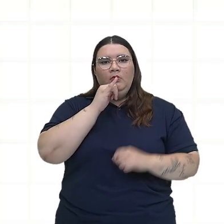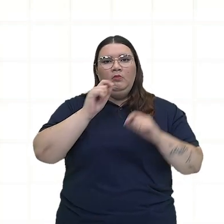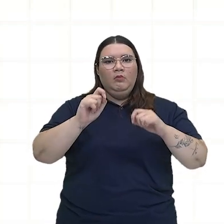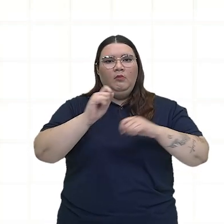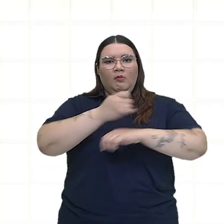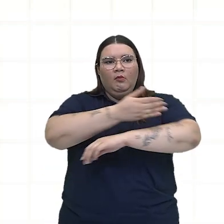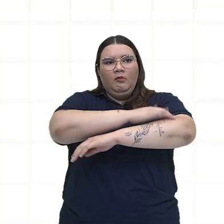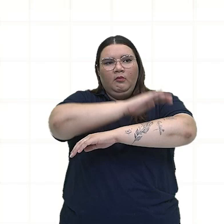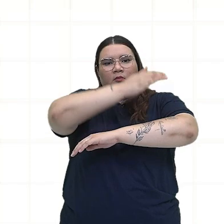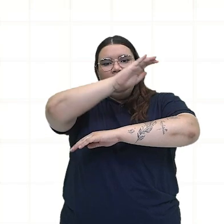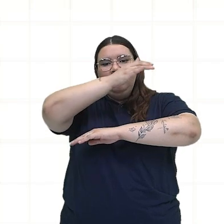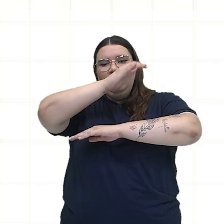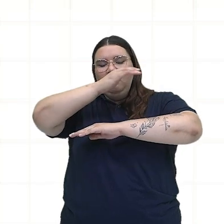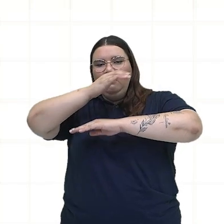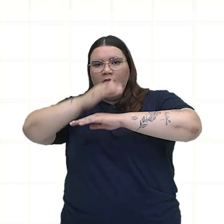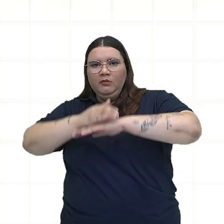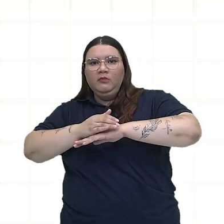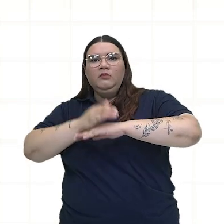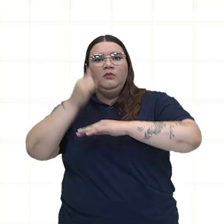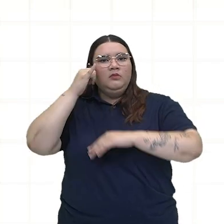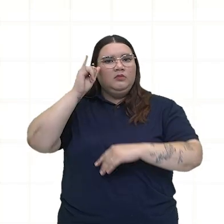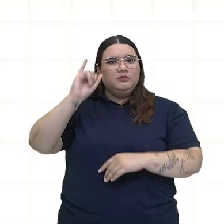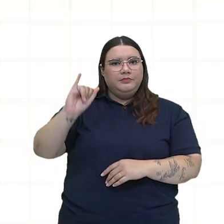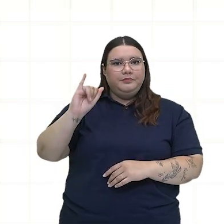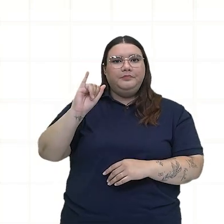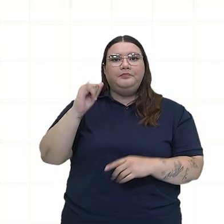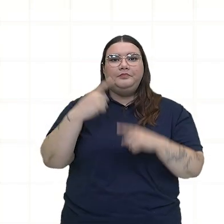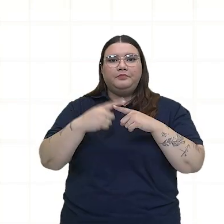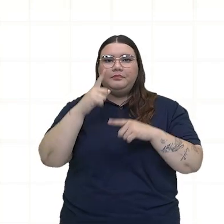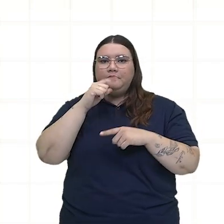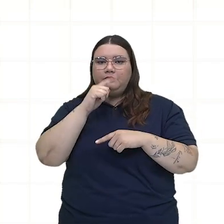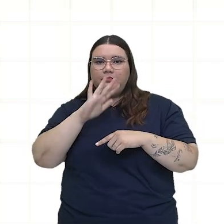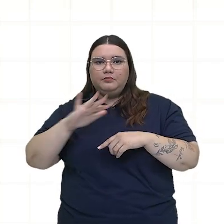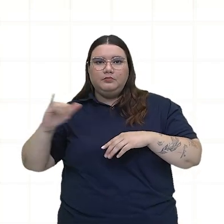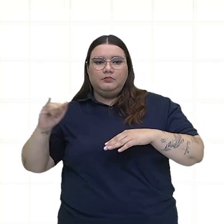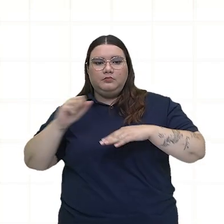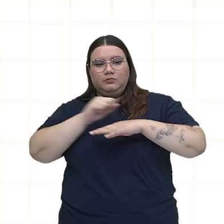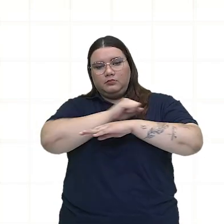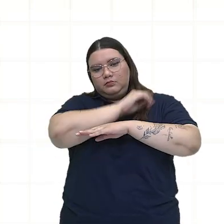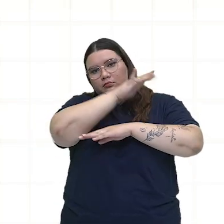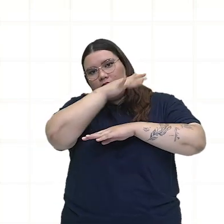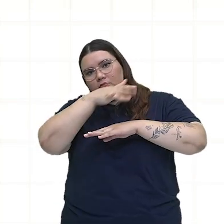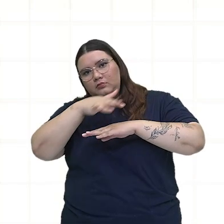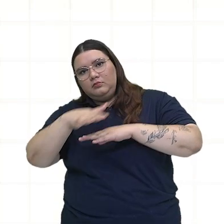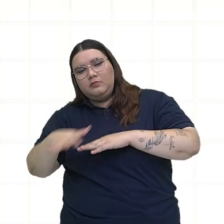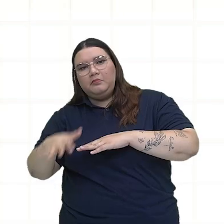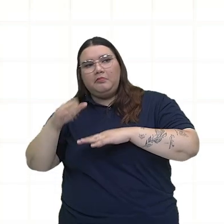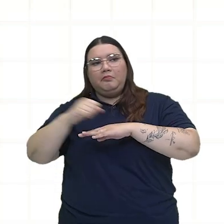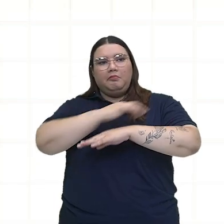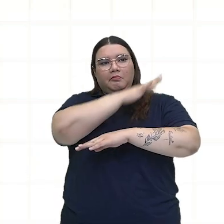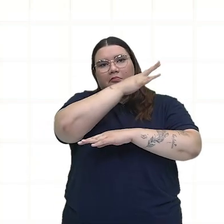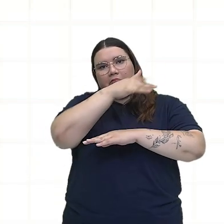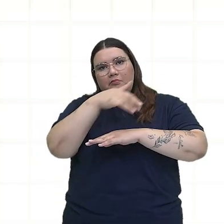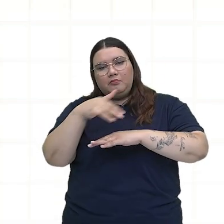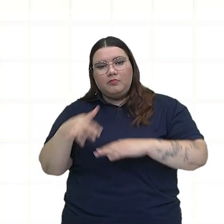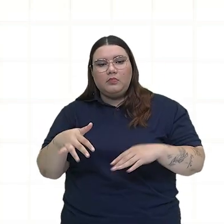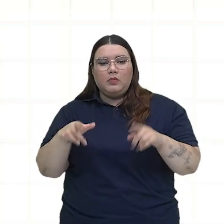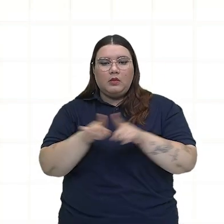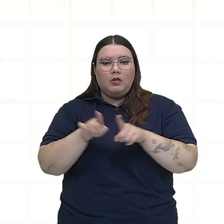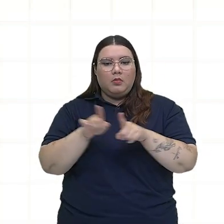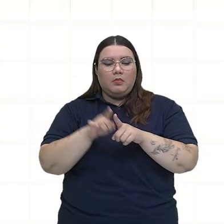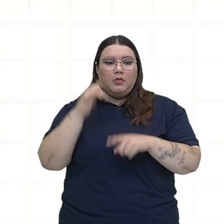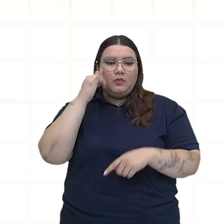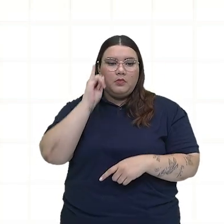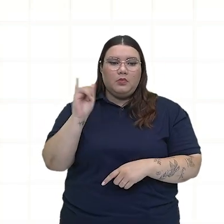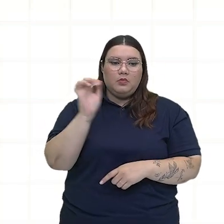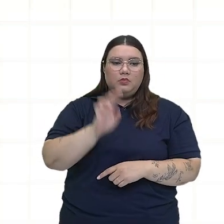exemplo, em lugares íngremes, ou seja, né, é uma área de encosta, porque a água vai descer toda para o mesmo lugar. Né? E ela também não pode